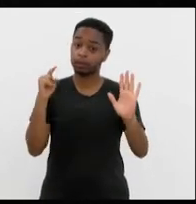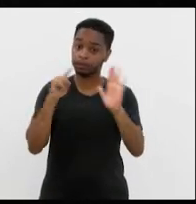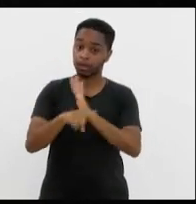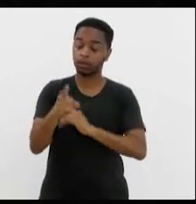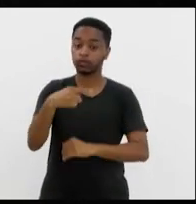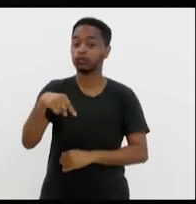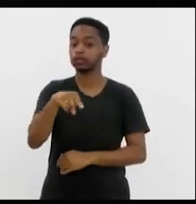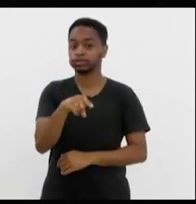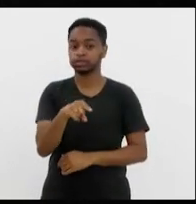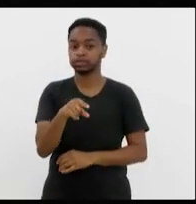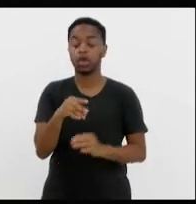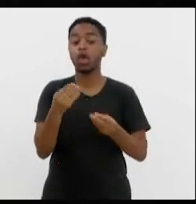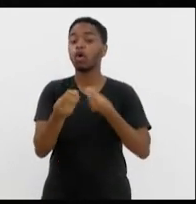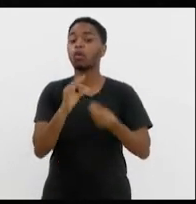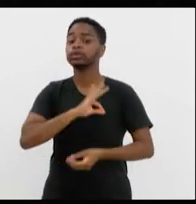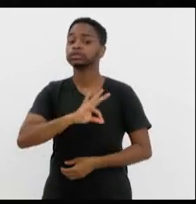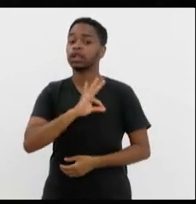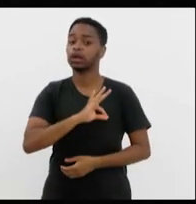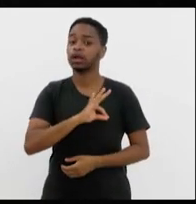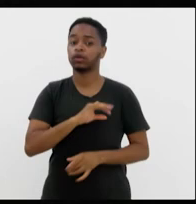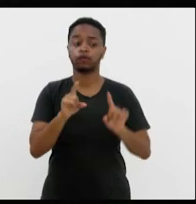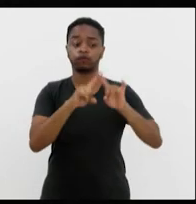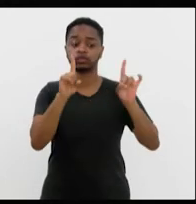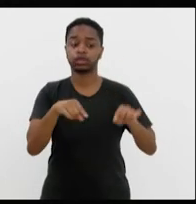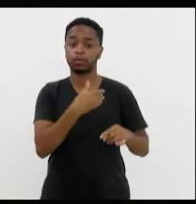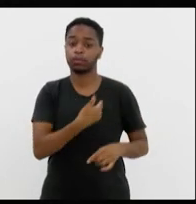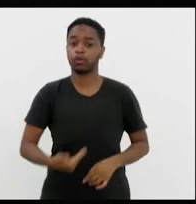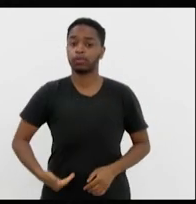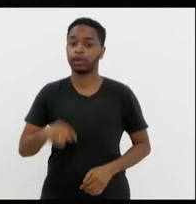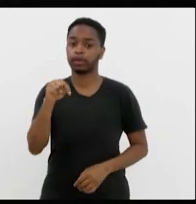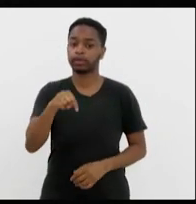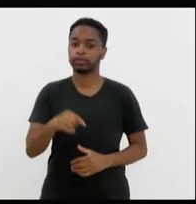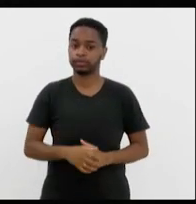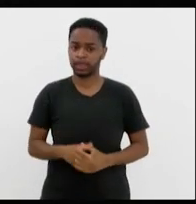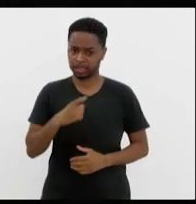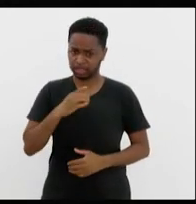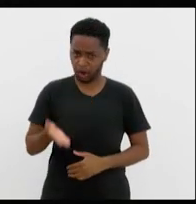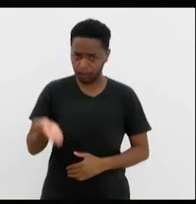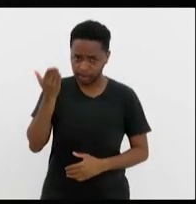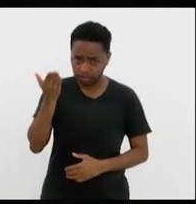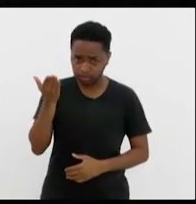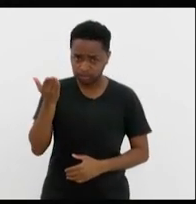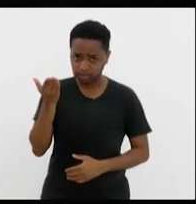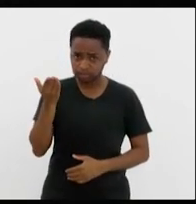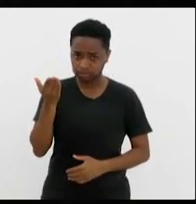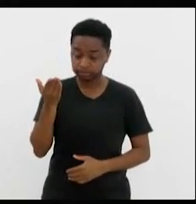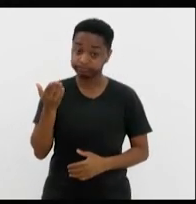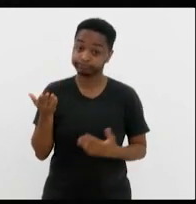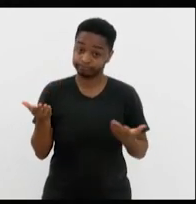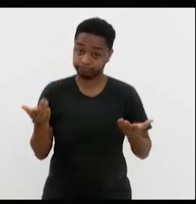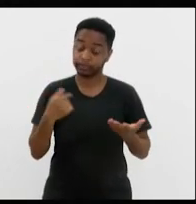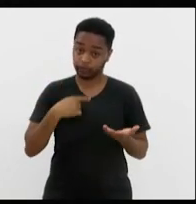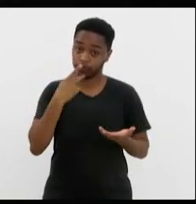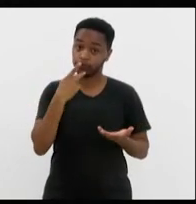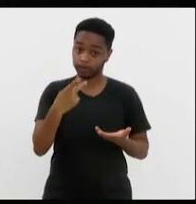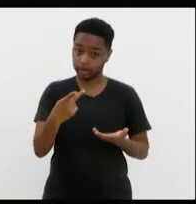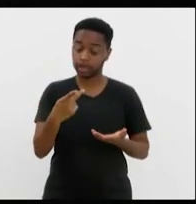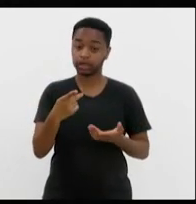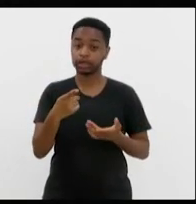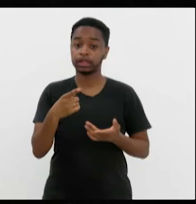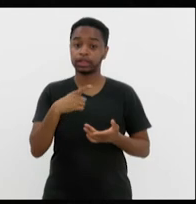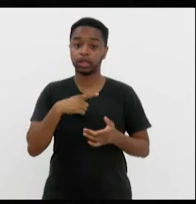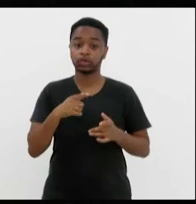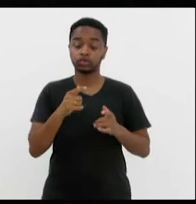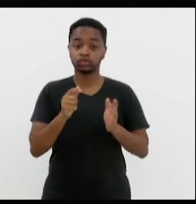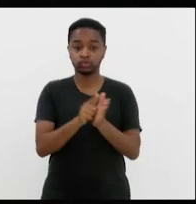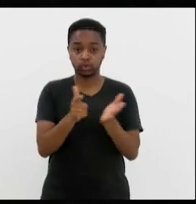faz é, né, e o salário dos servidores públicos aqui do Estado? Teve aumento? Conforme eu falei no jornal O Extra,